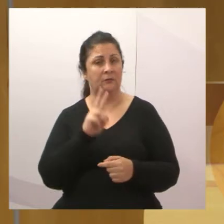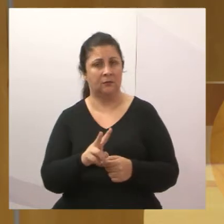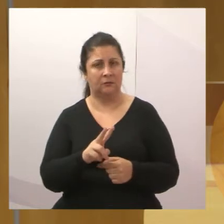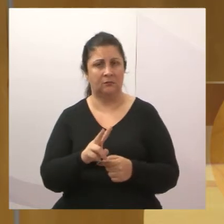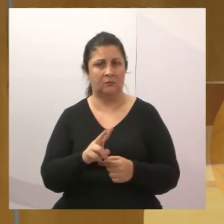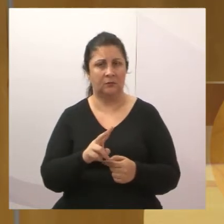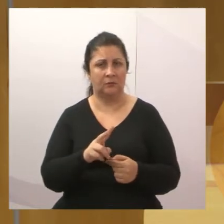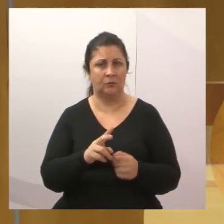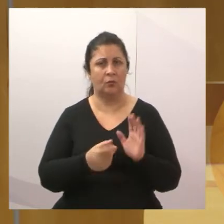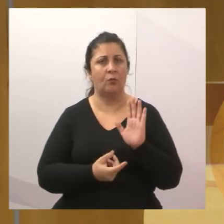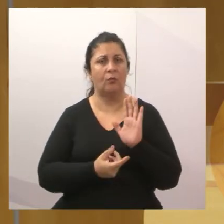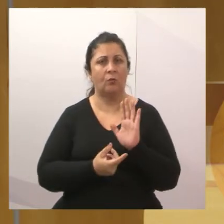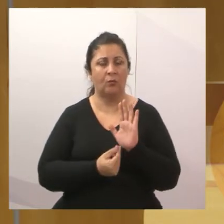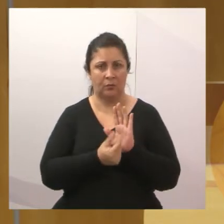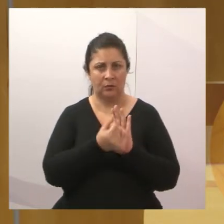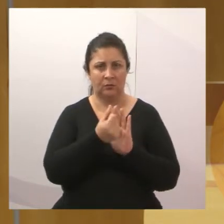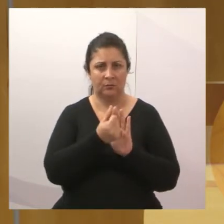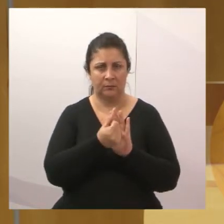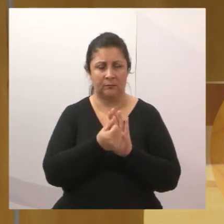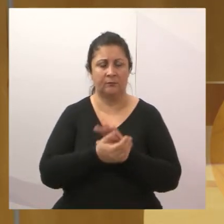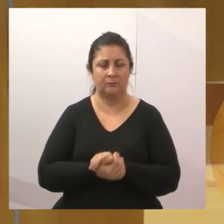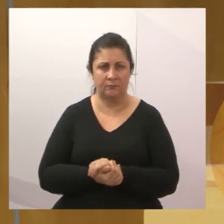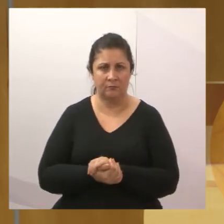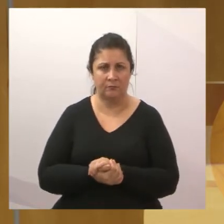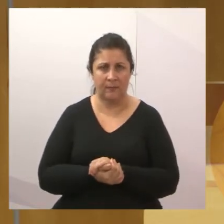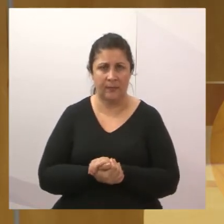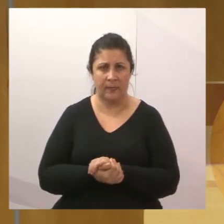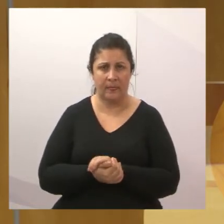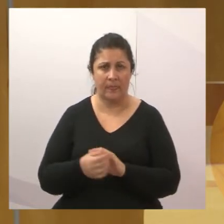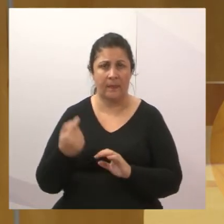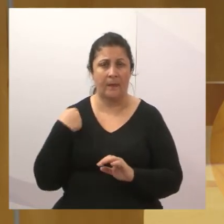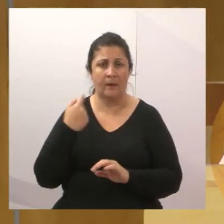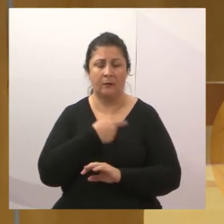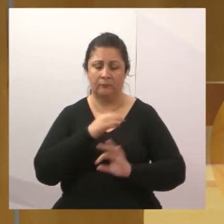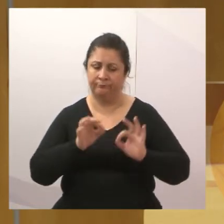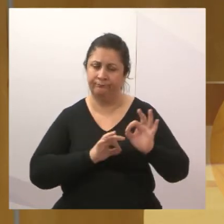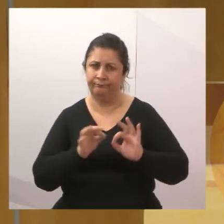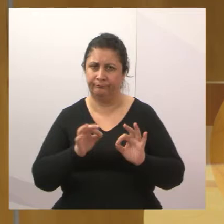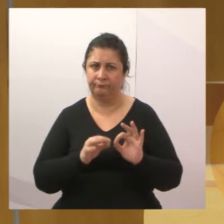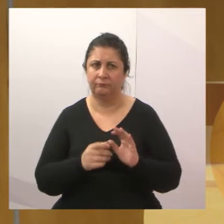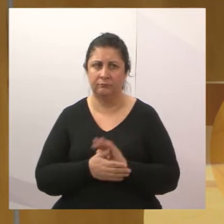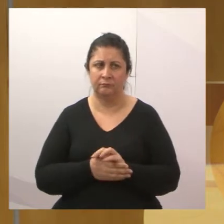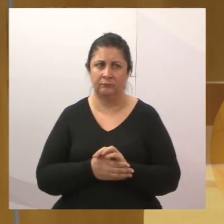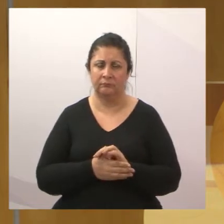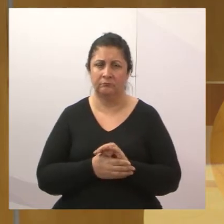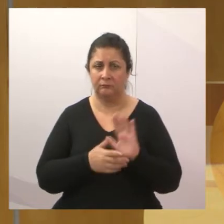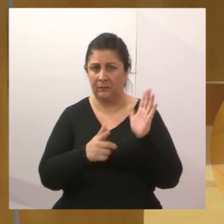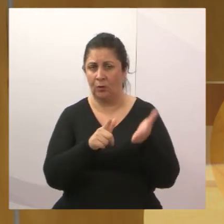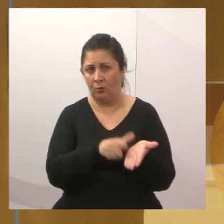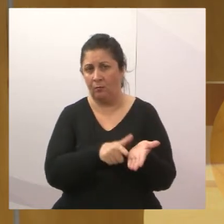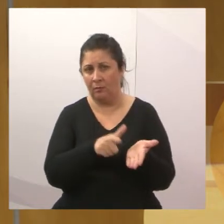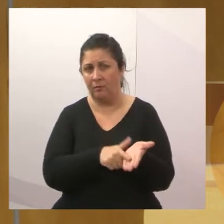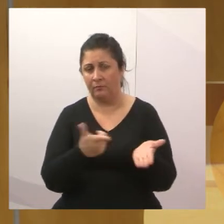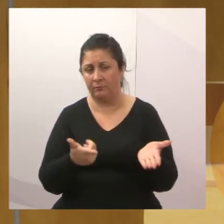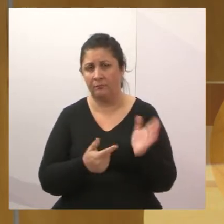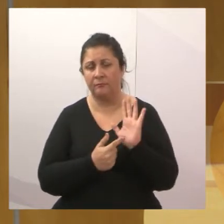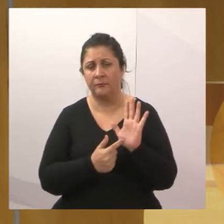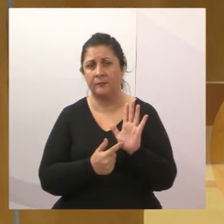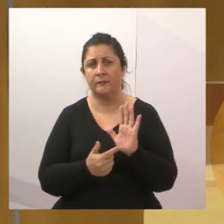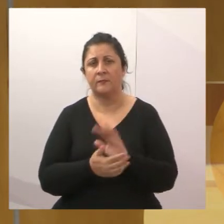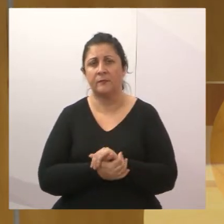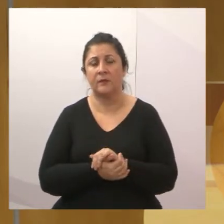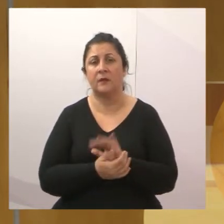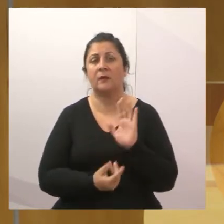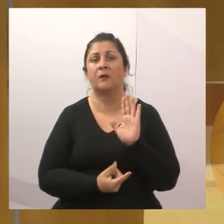no orçamento que a gente está aqui planejado, esse ano, por exemplo, o